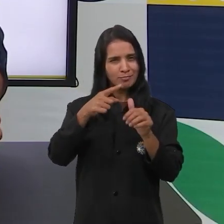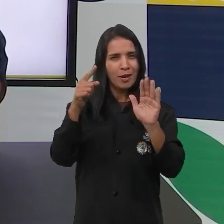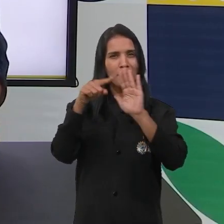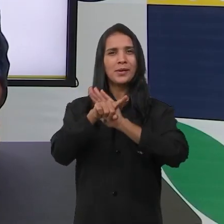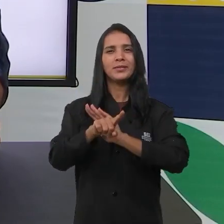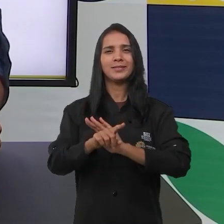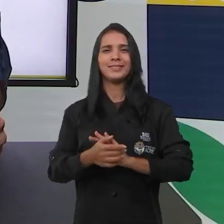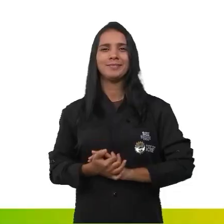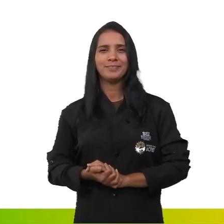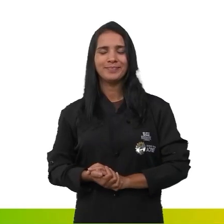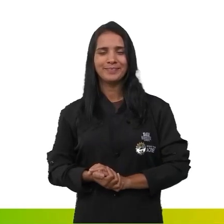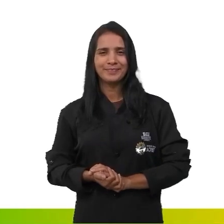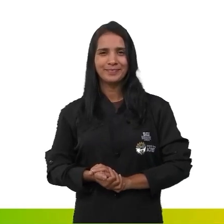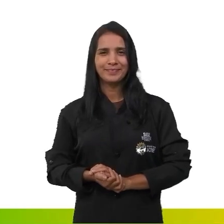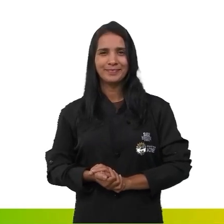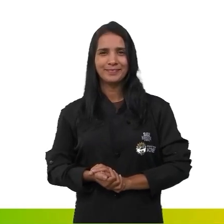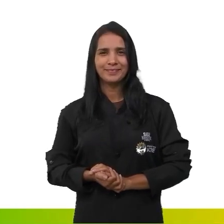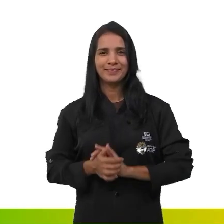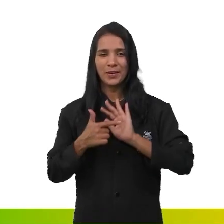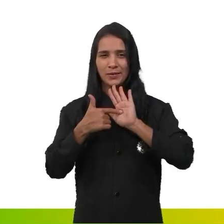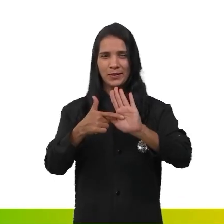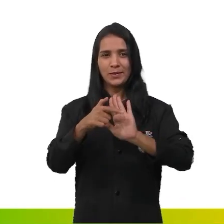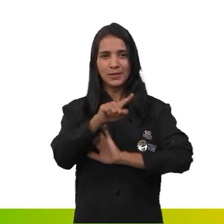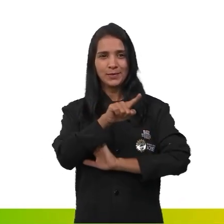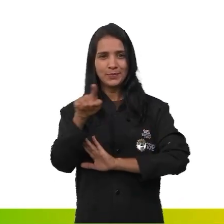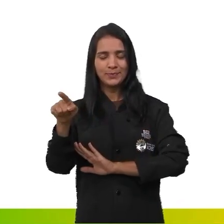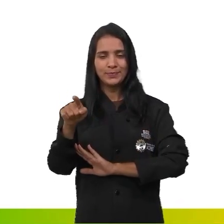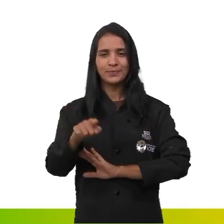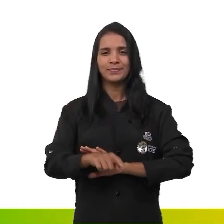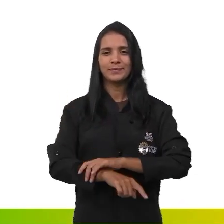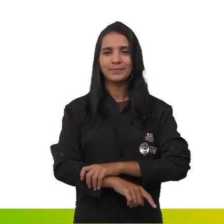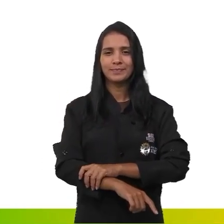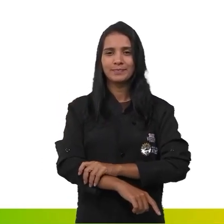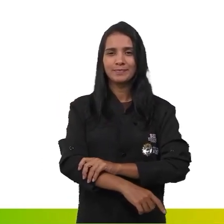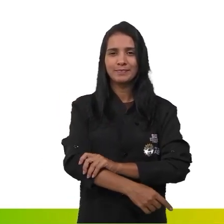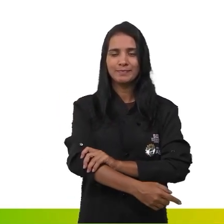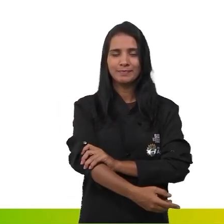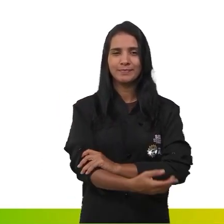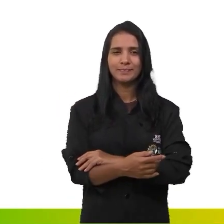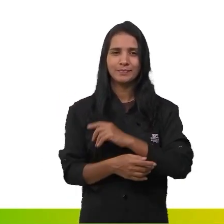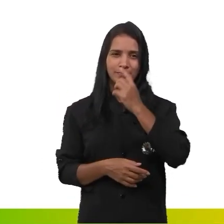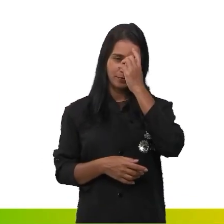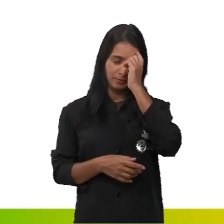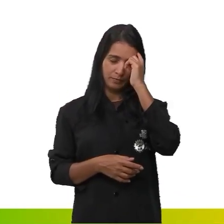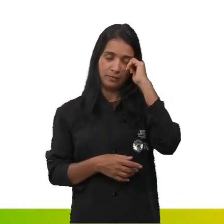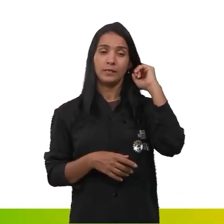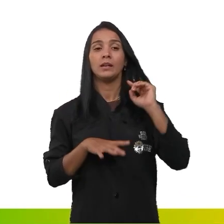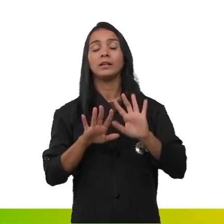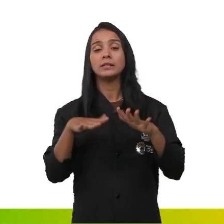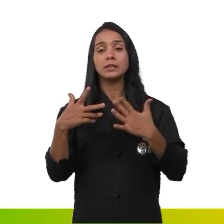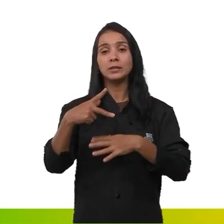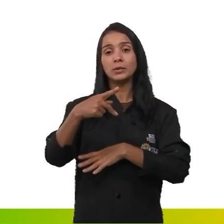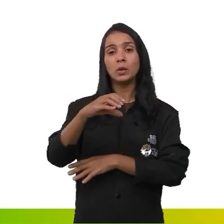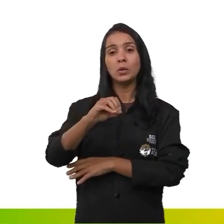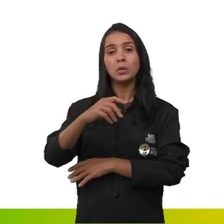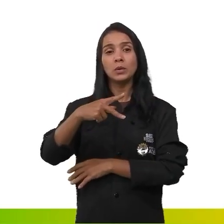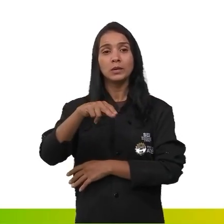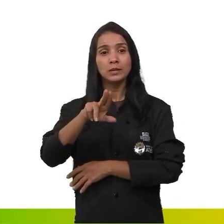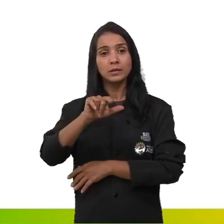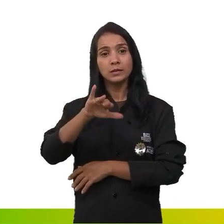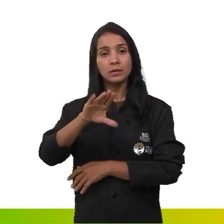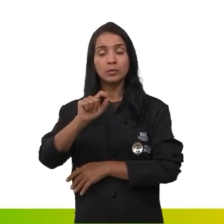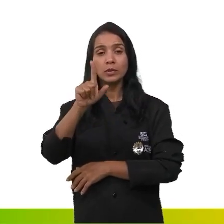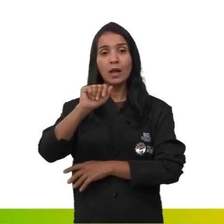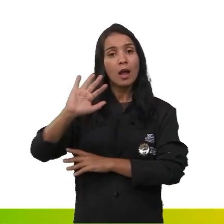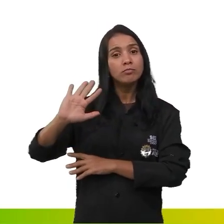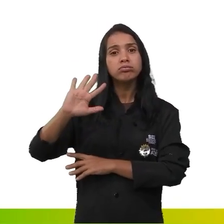Eu trouxe uma questão aqui para vocês. Populismo é um fenômeno de participação política das